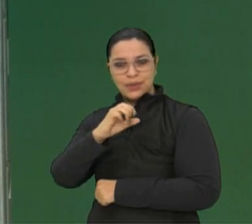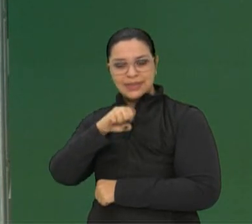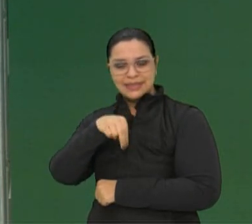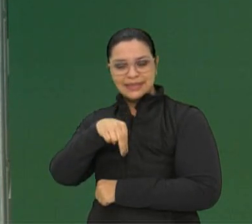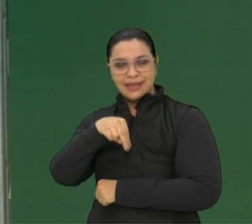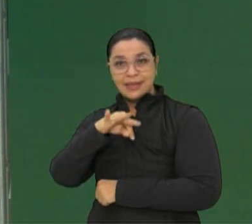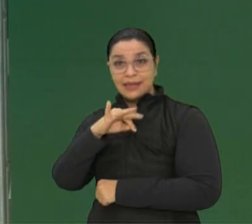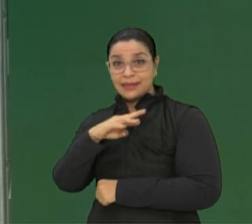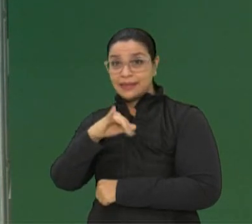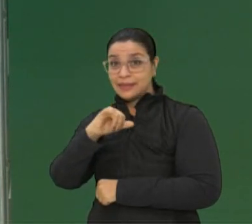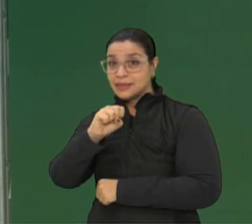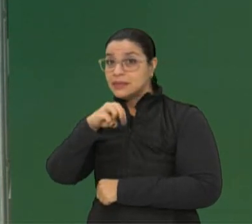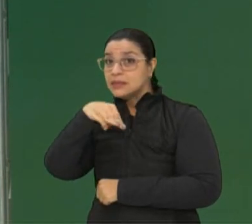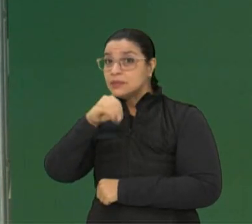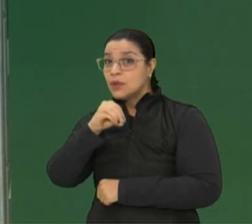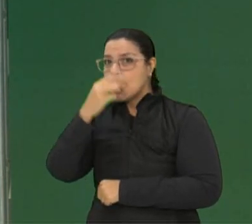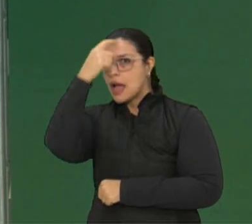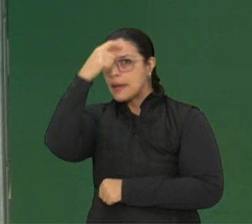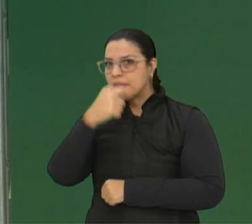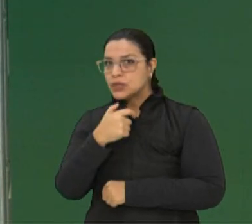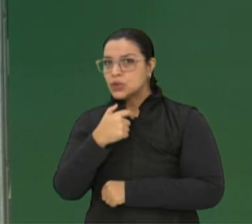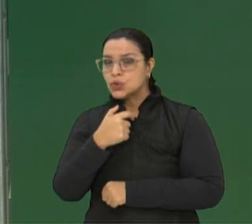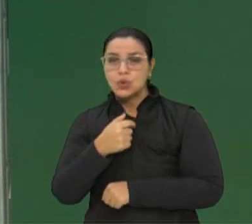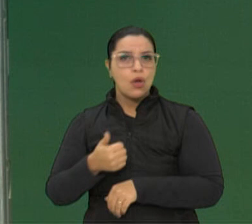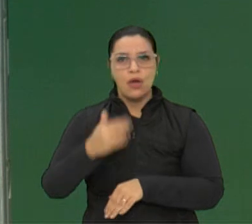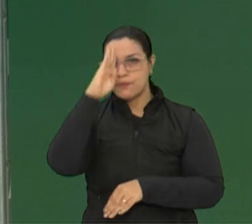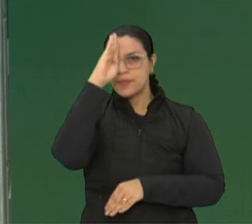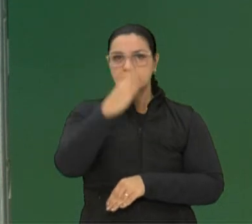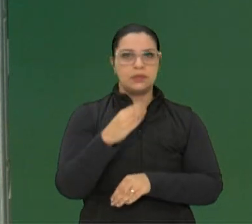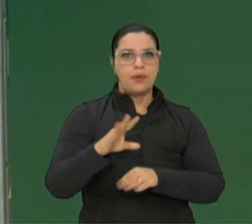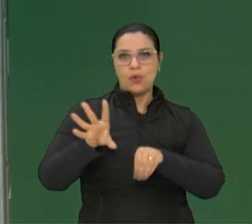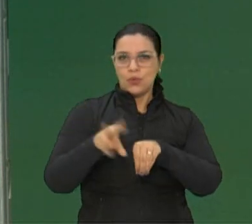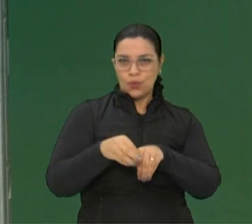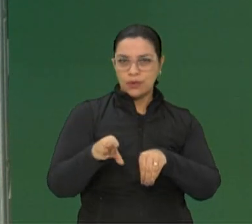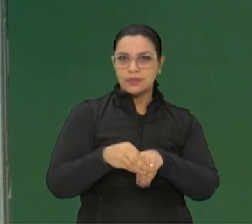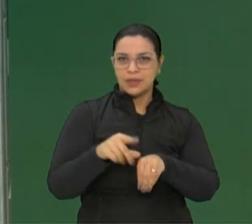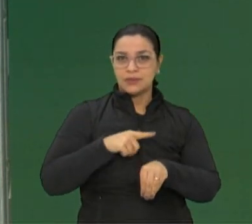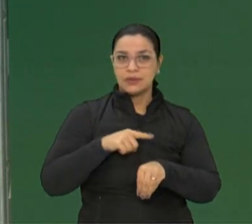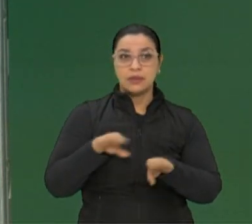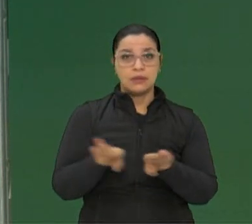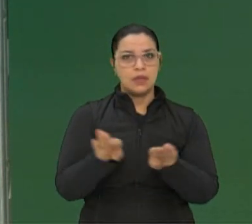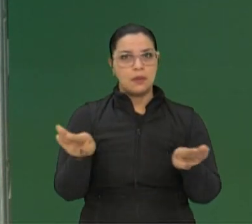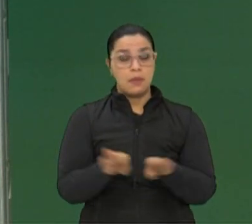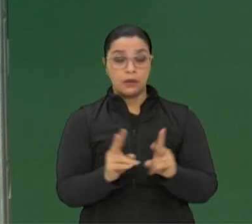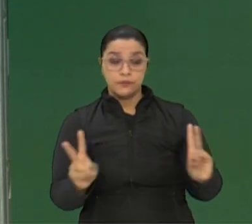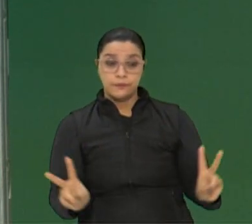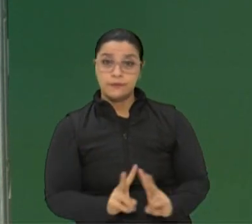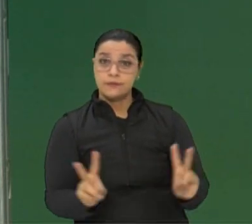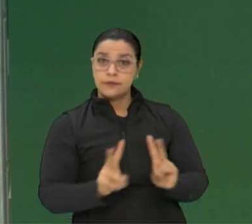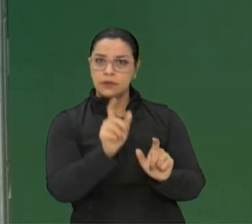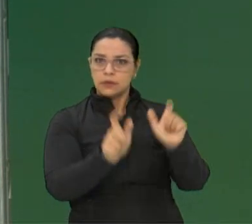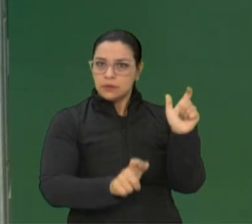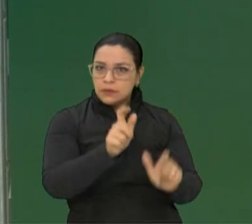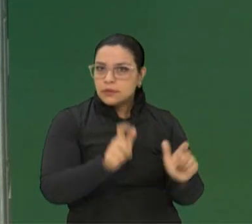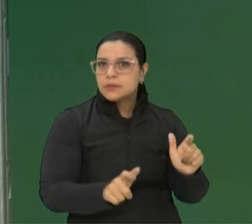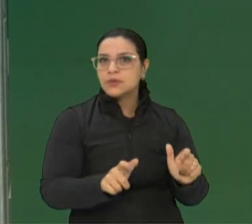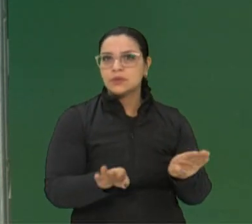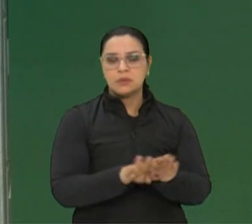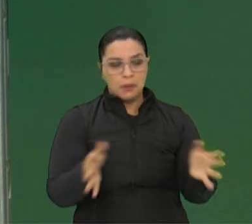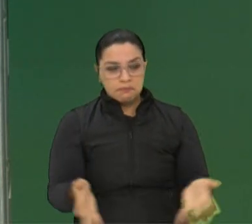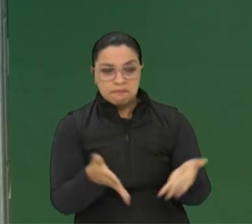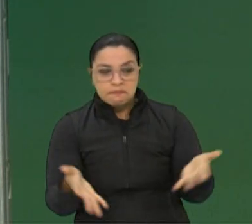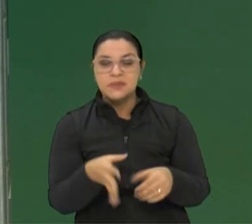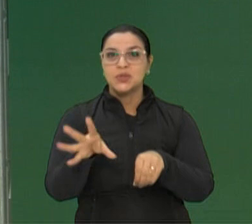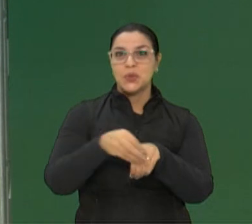ser humano como centro do conhecimento, perfeito? Então, um engrandecimento do ser humano e valorização